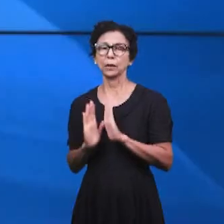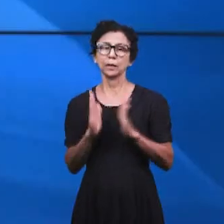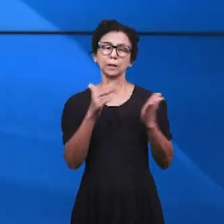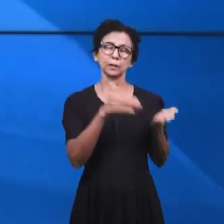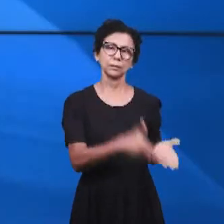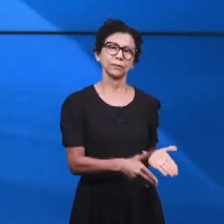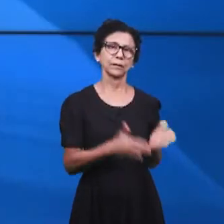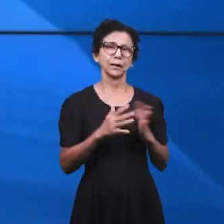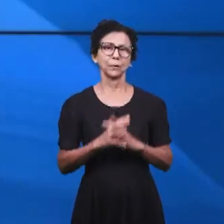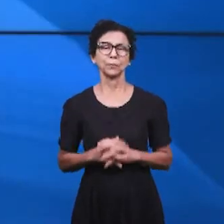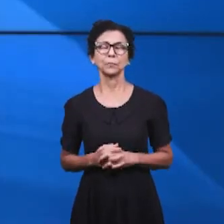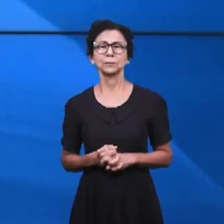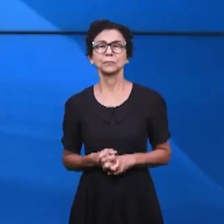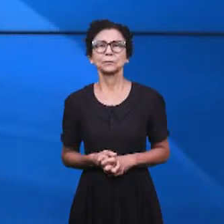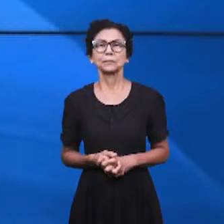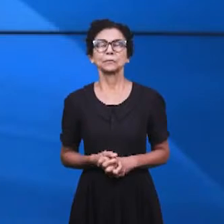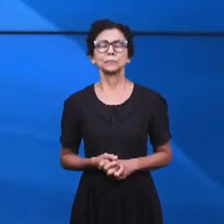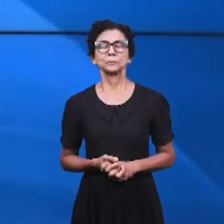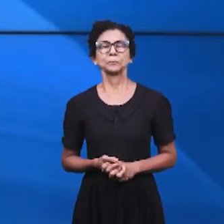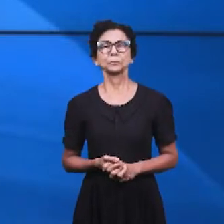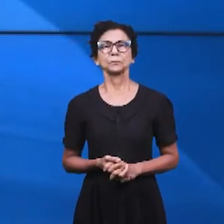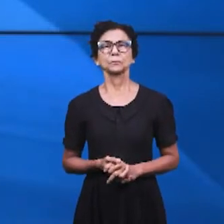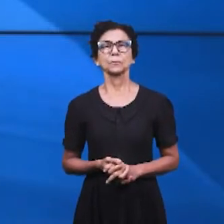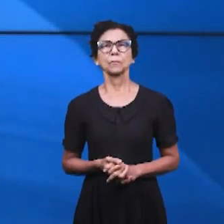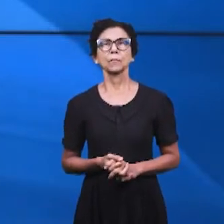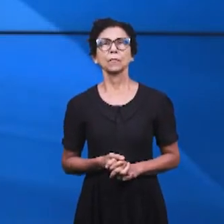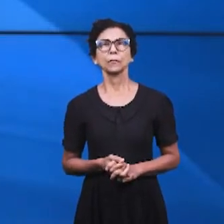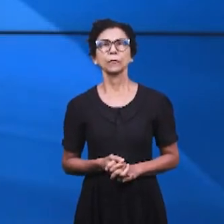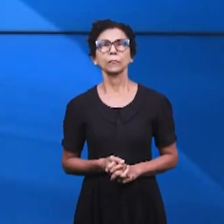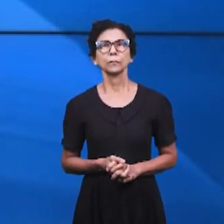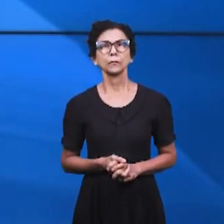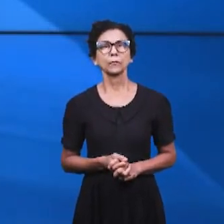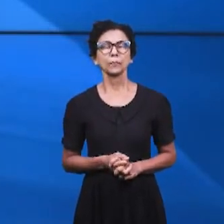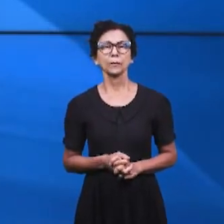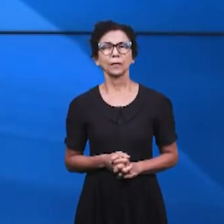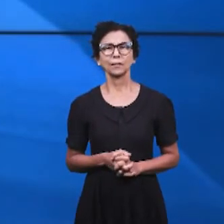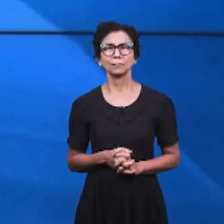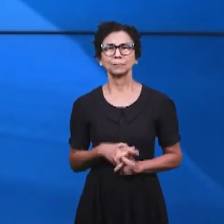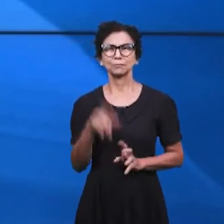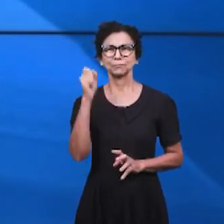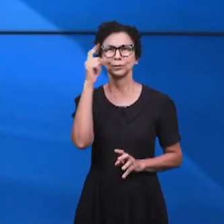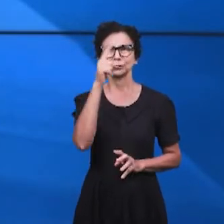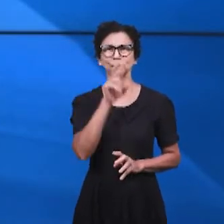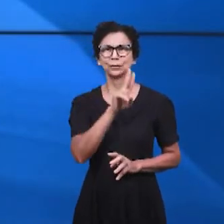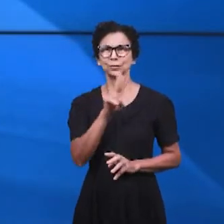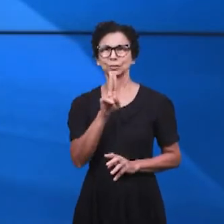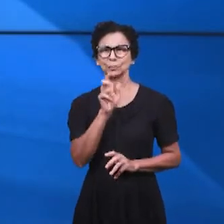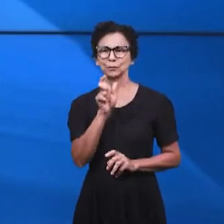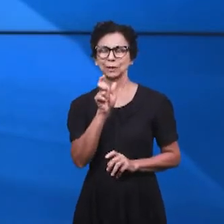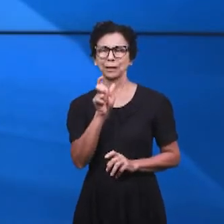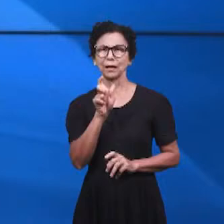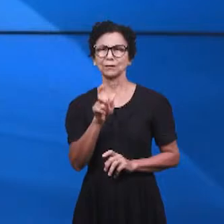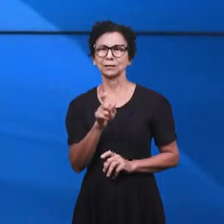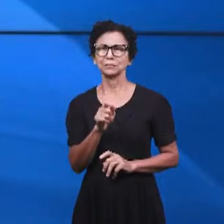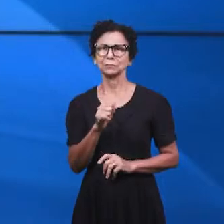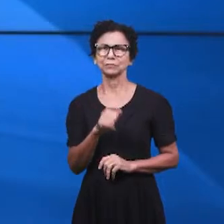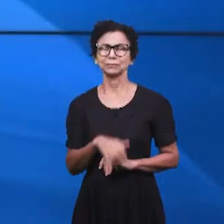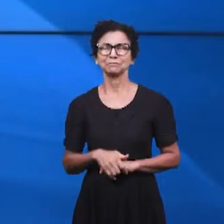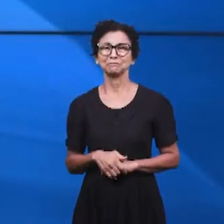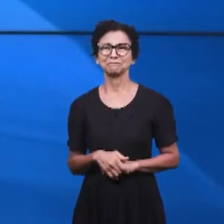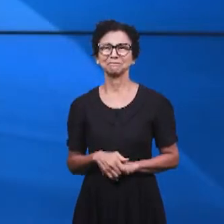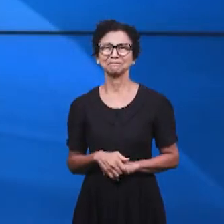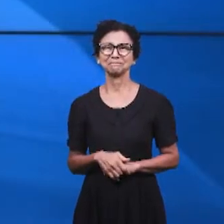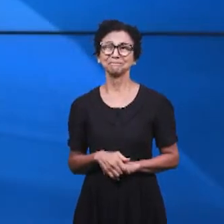essa pergunta é Maribel Rich. É mais ou menos isso. Não sei se a pronúncia está certa aí, mas fica